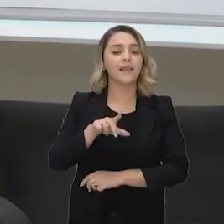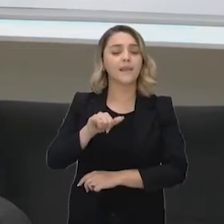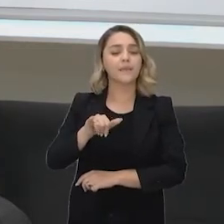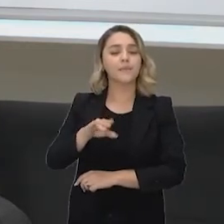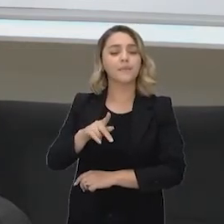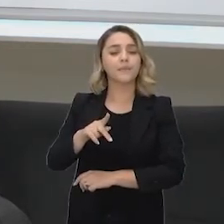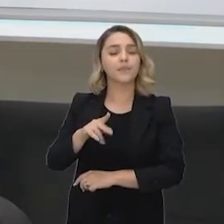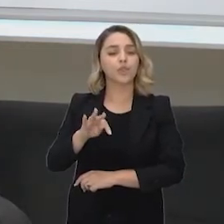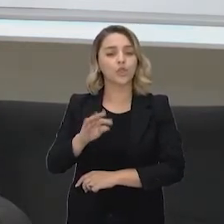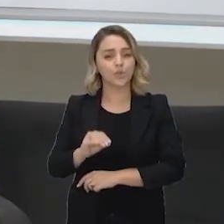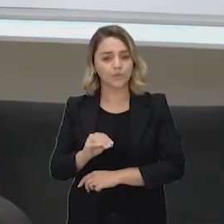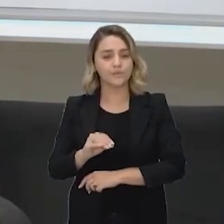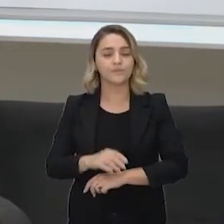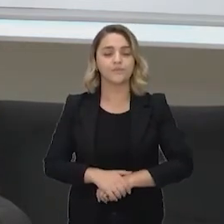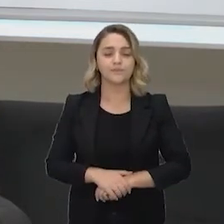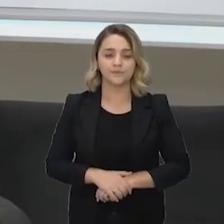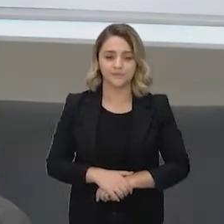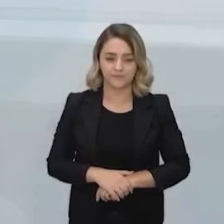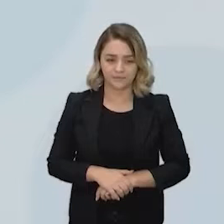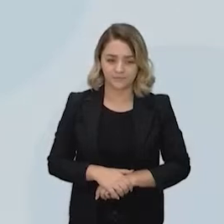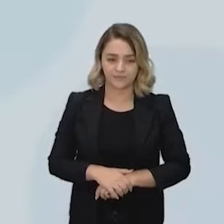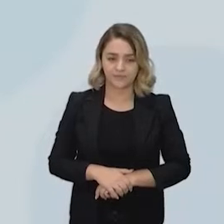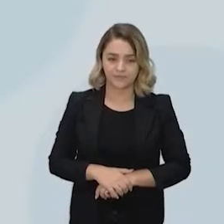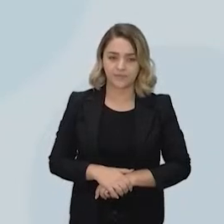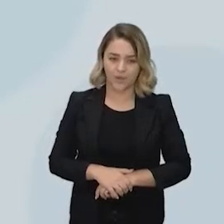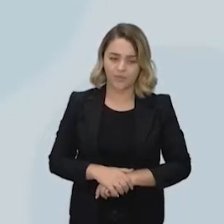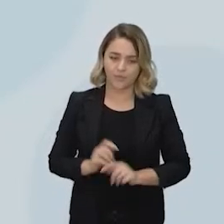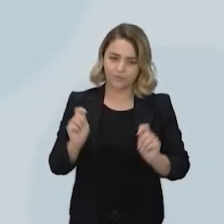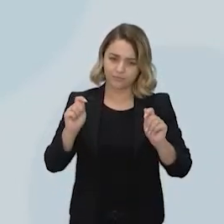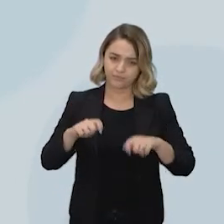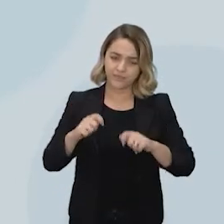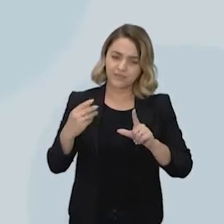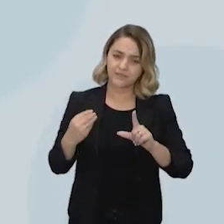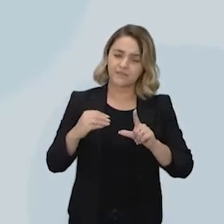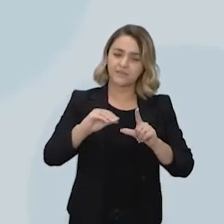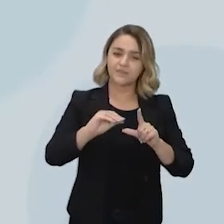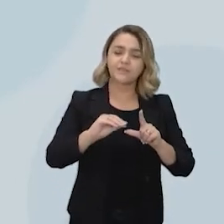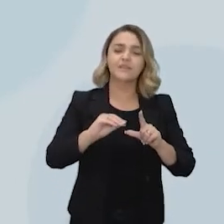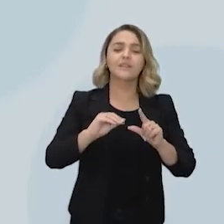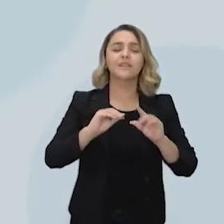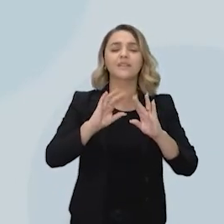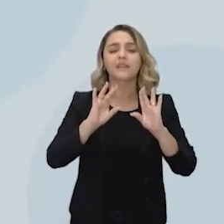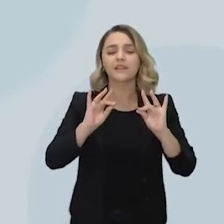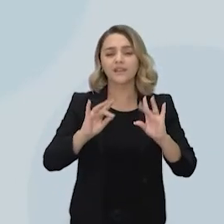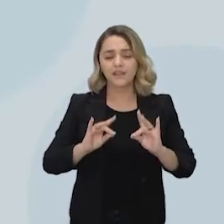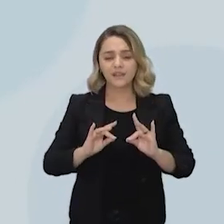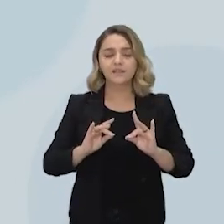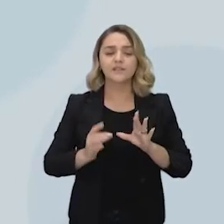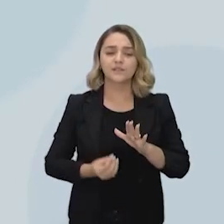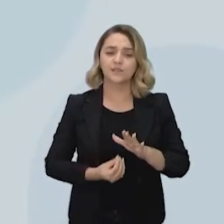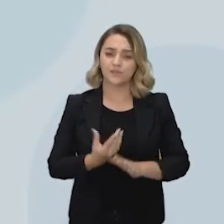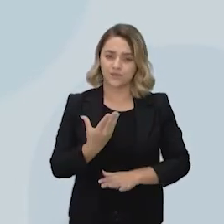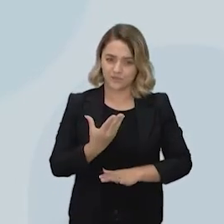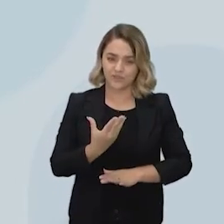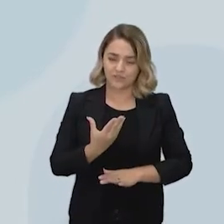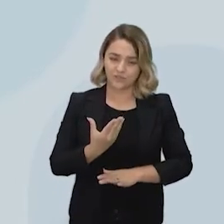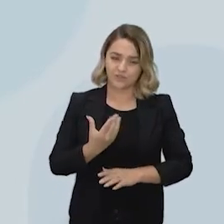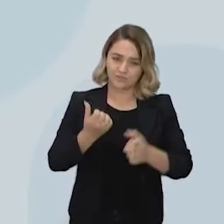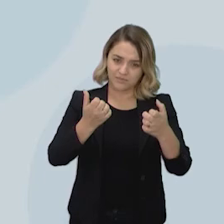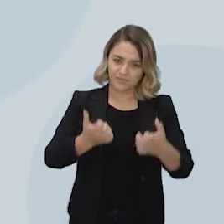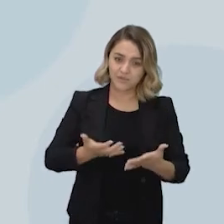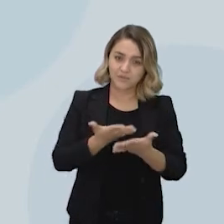Bom, vou ter mais um detalhe sobre essa origem do carvão para comentar com